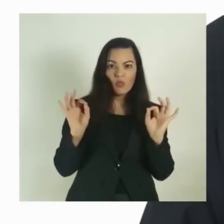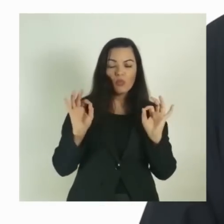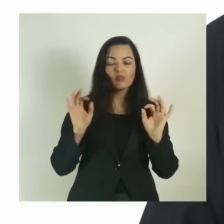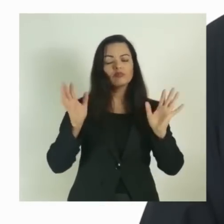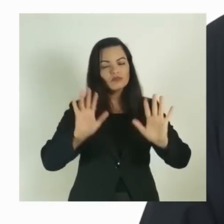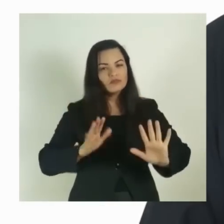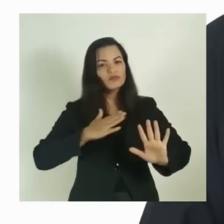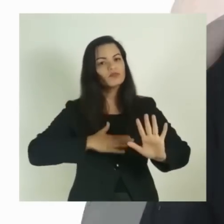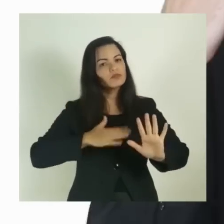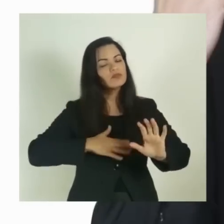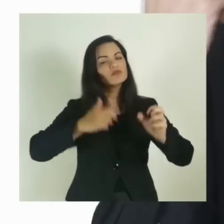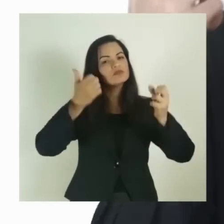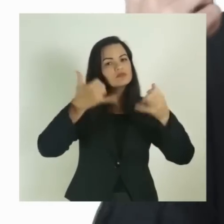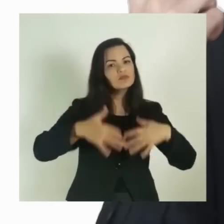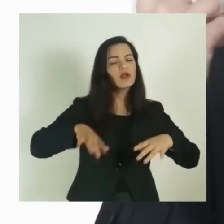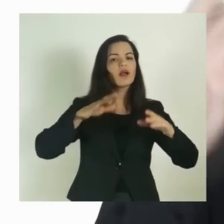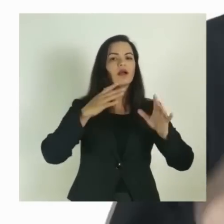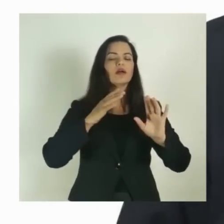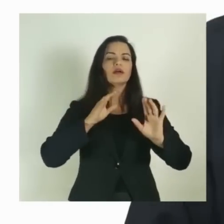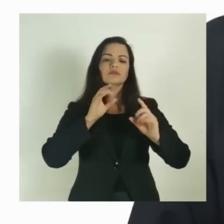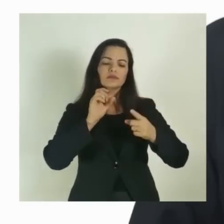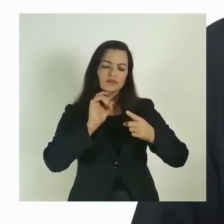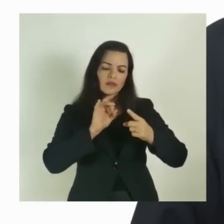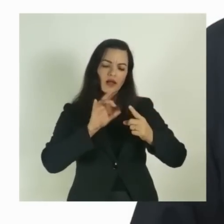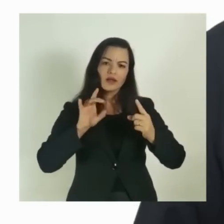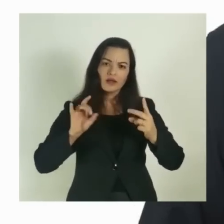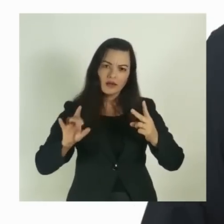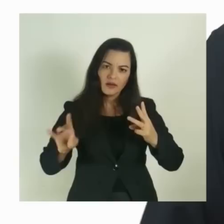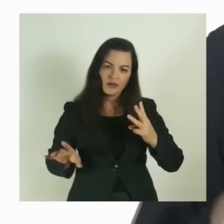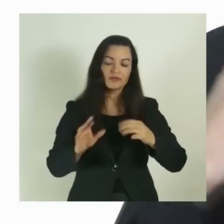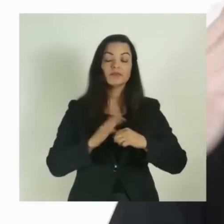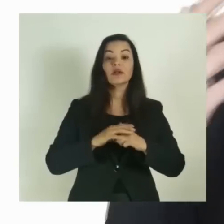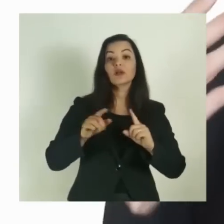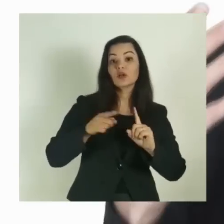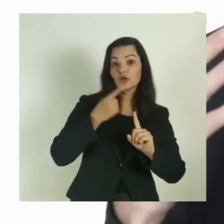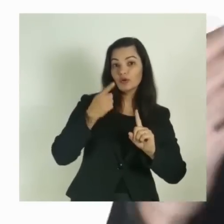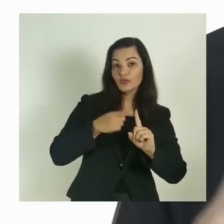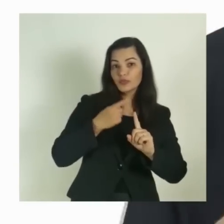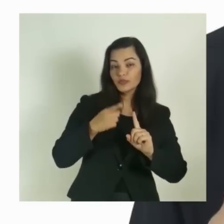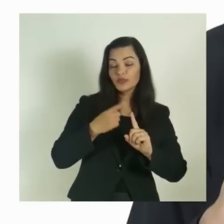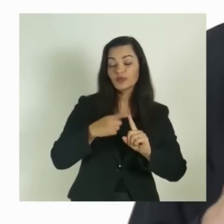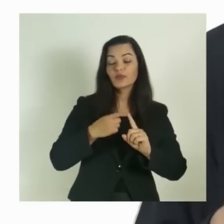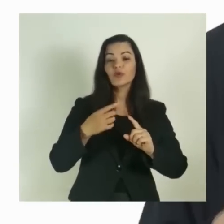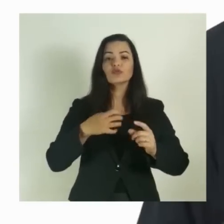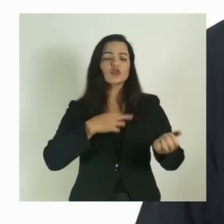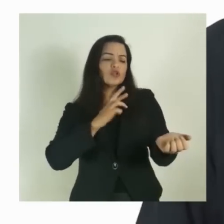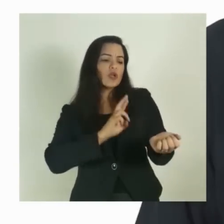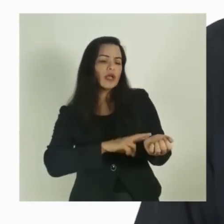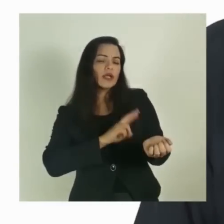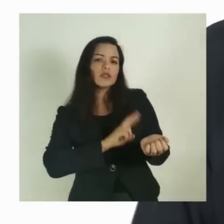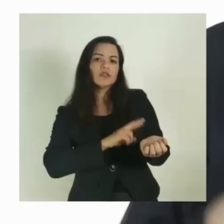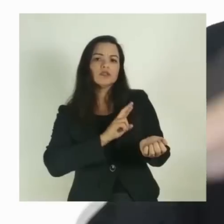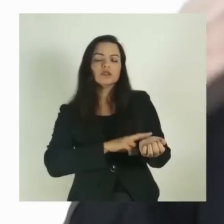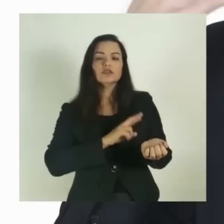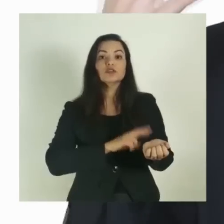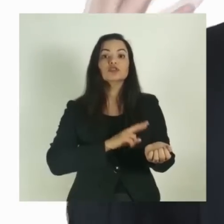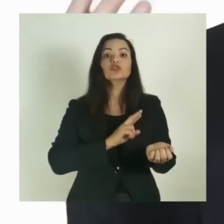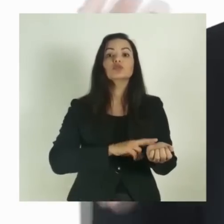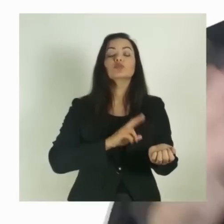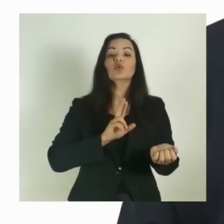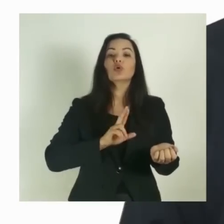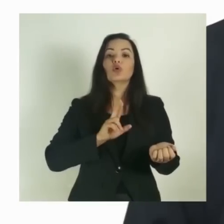as principais diferenças. Na primeira versão, a parte rítmica e percussiva foi bastante explorada através